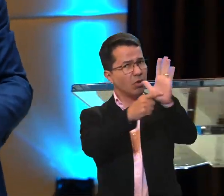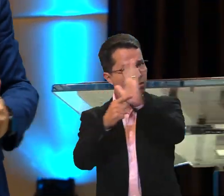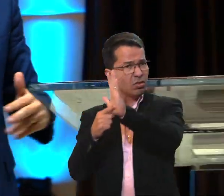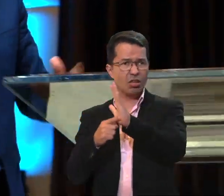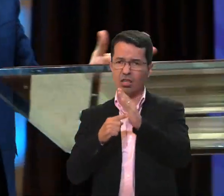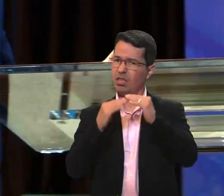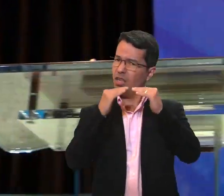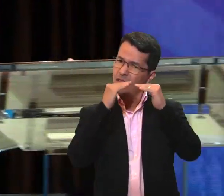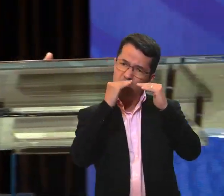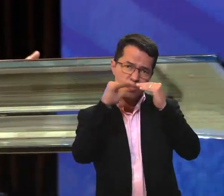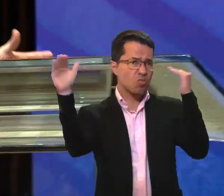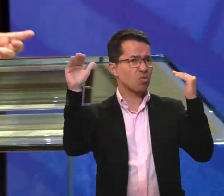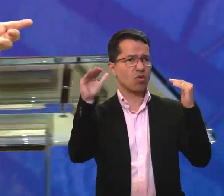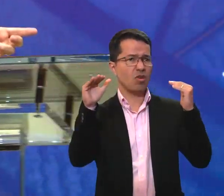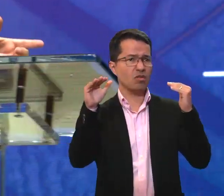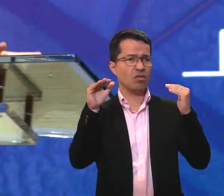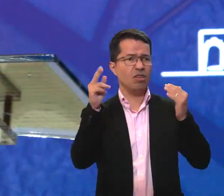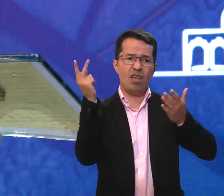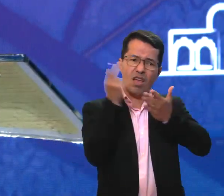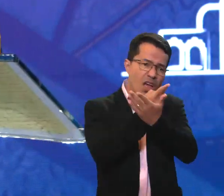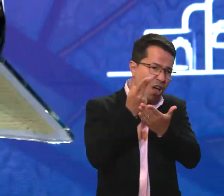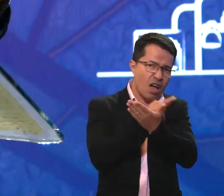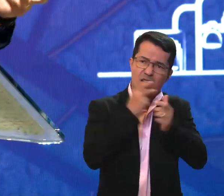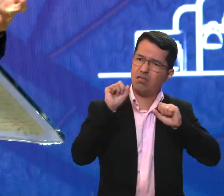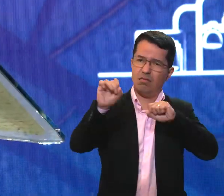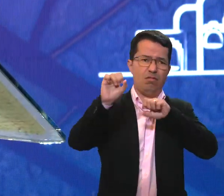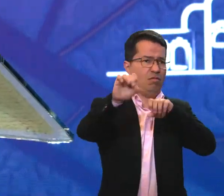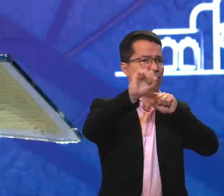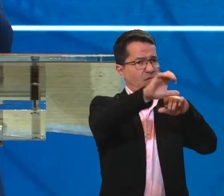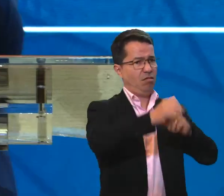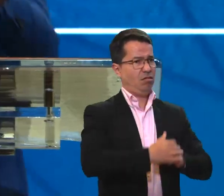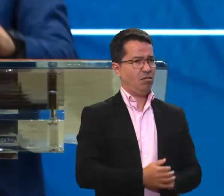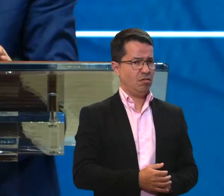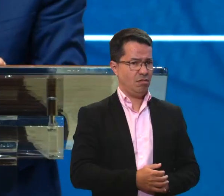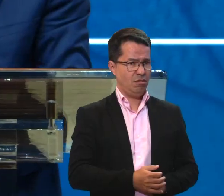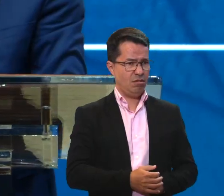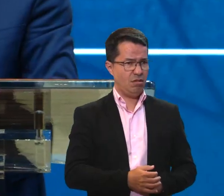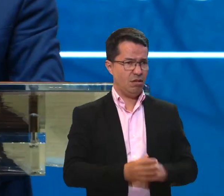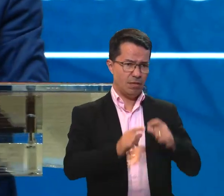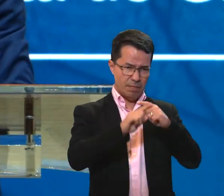Mas muitas vezes se humilhar estava acompanhado de jejum.